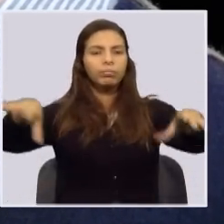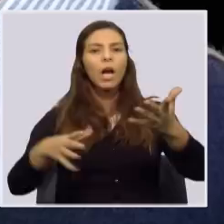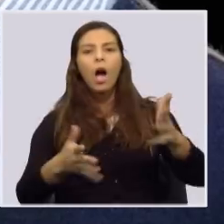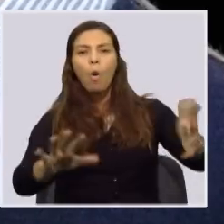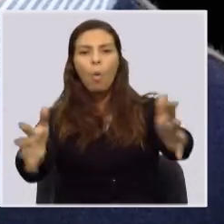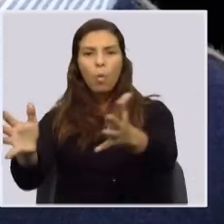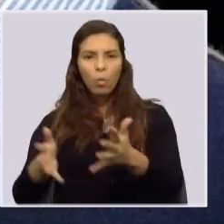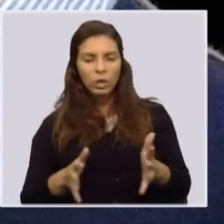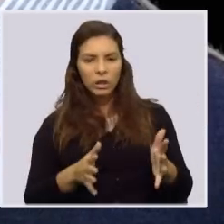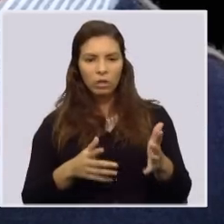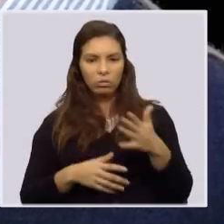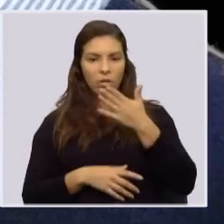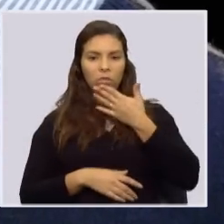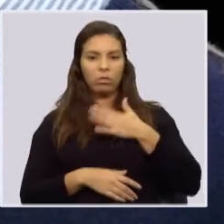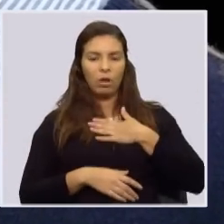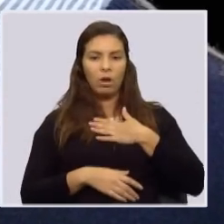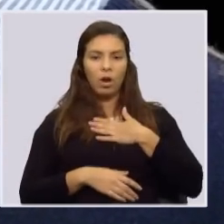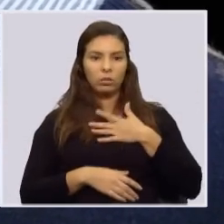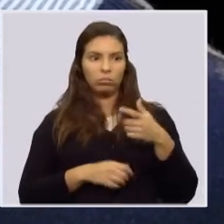foi